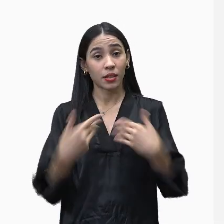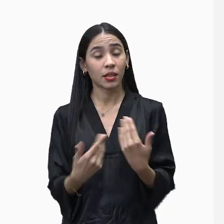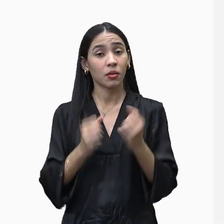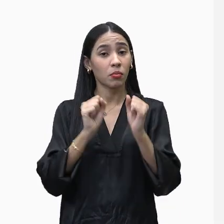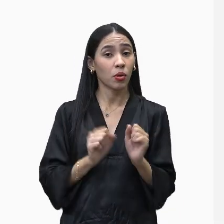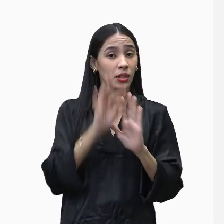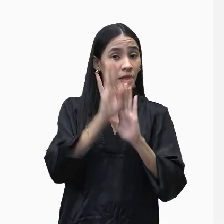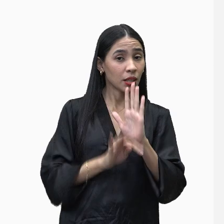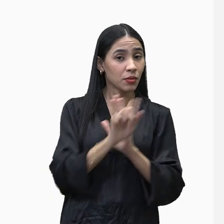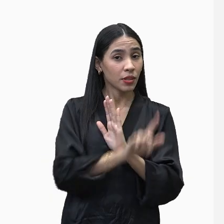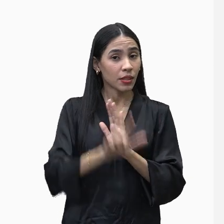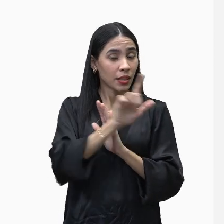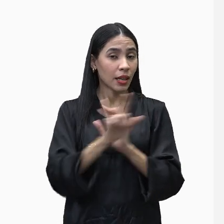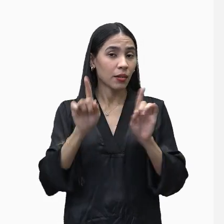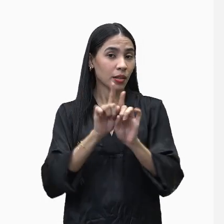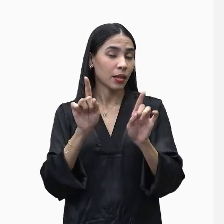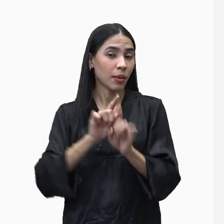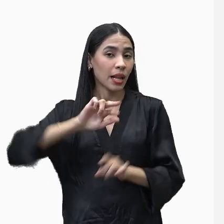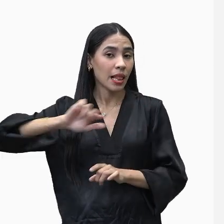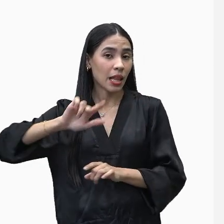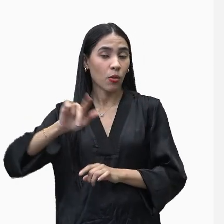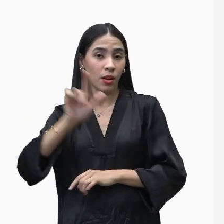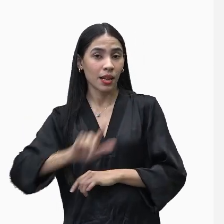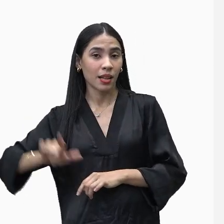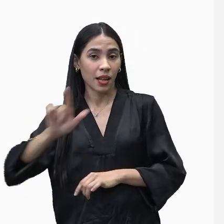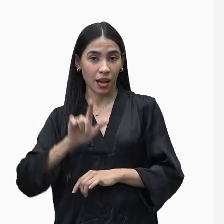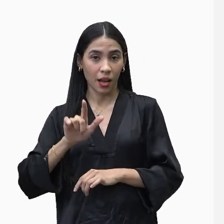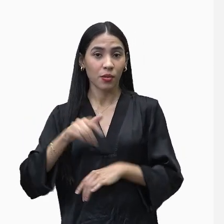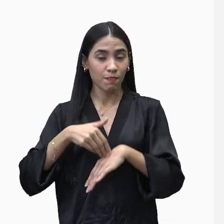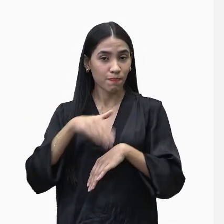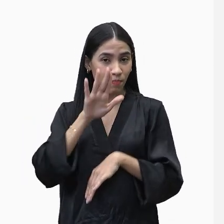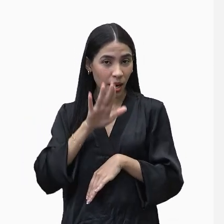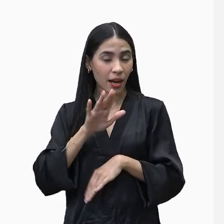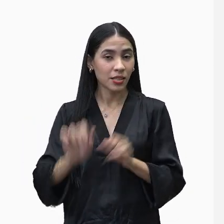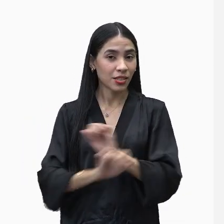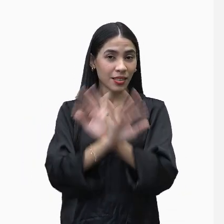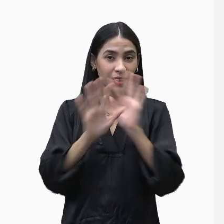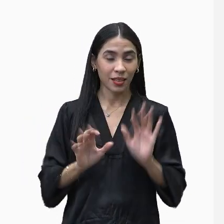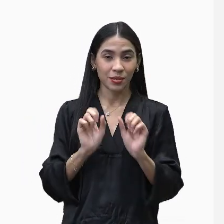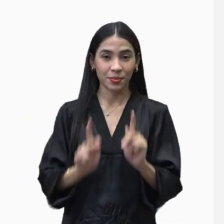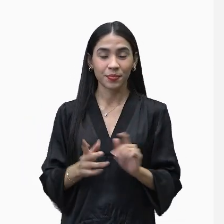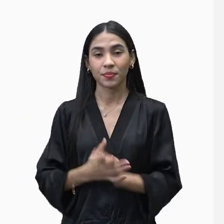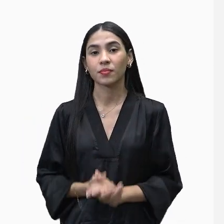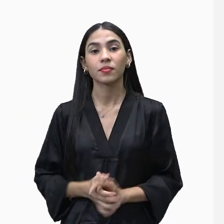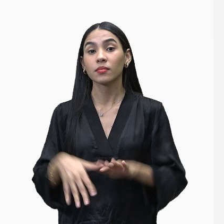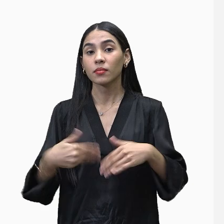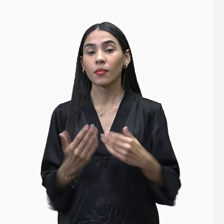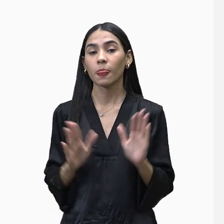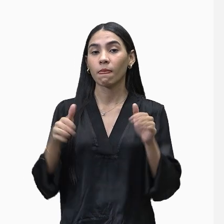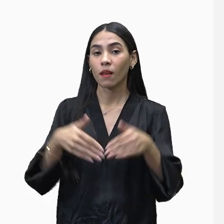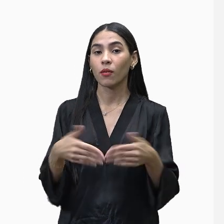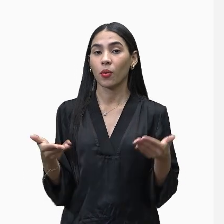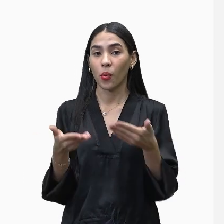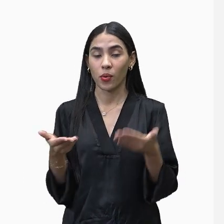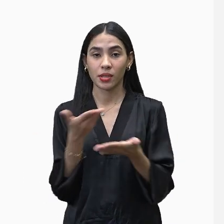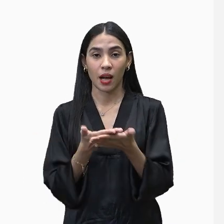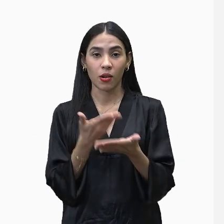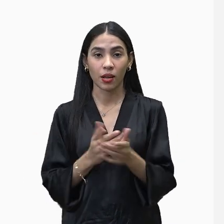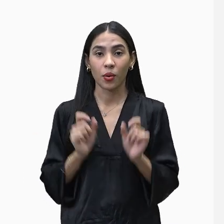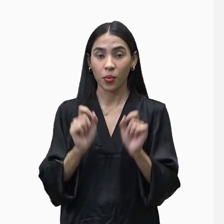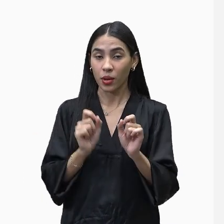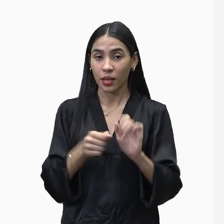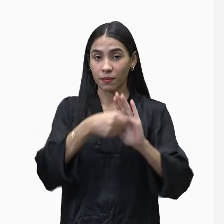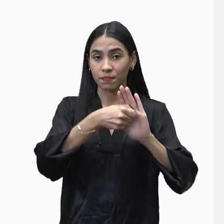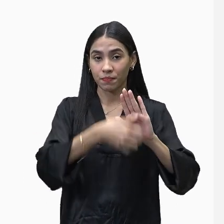textos literários e até mesmo os não literários mais expressivos. O nosso foco nesta aula será